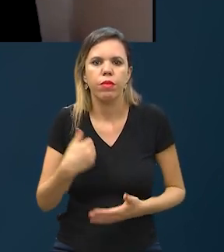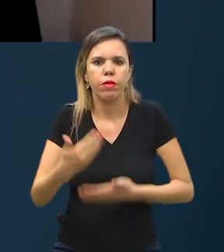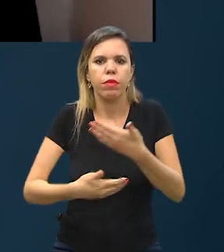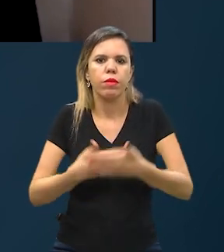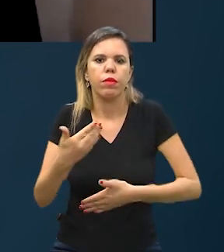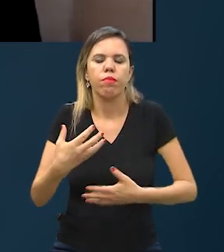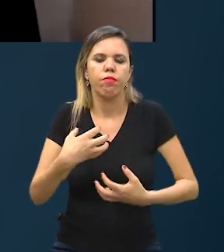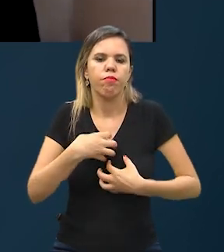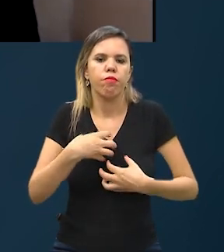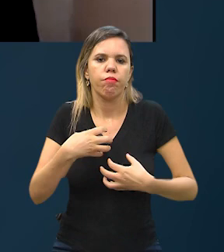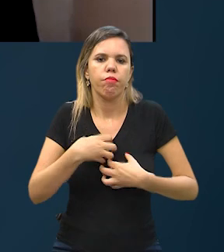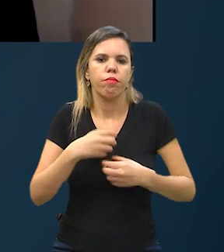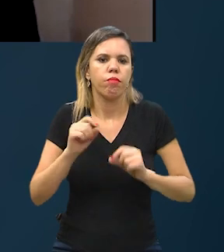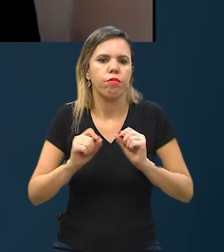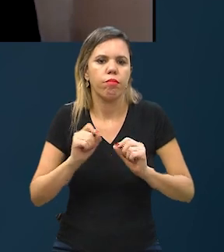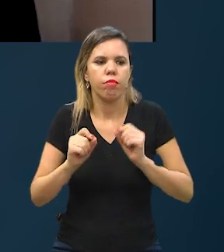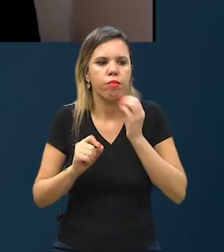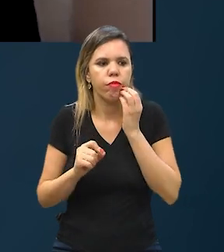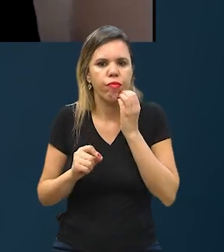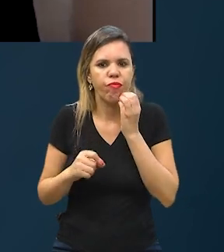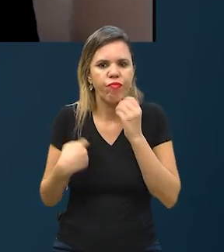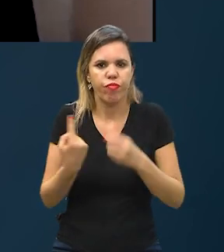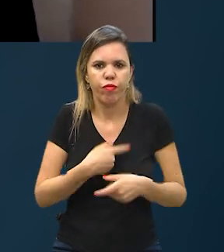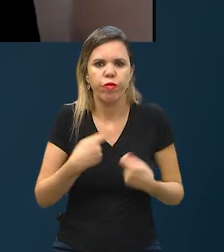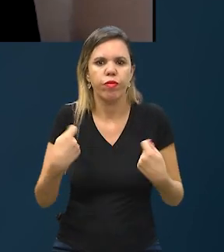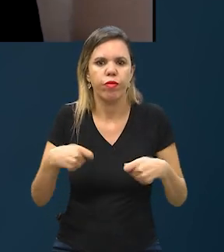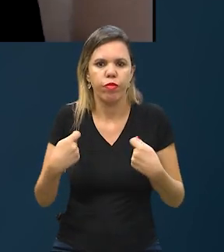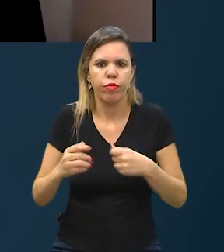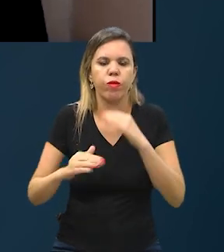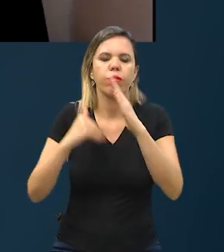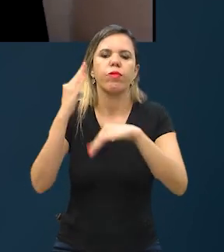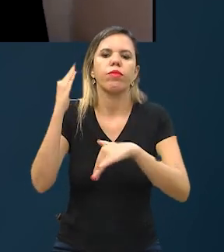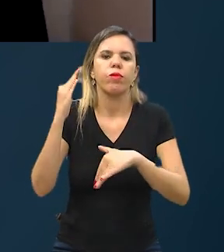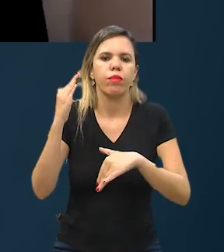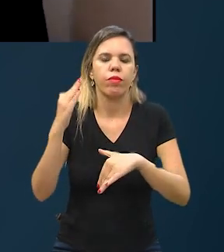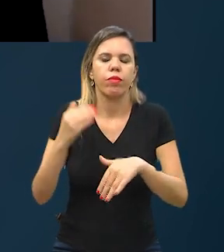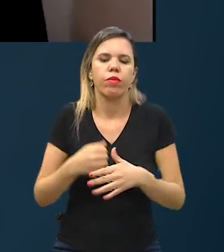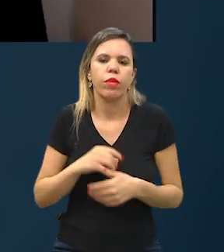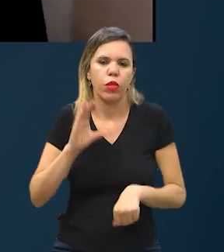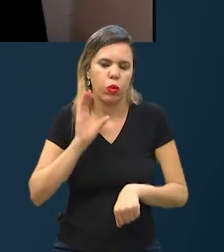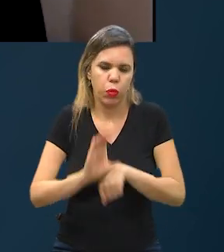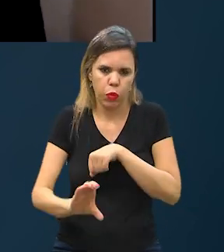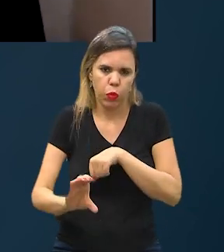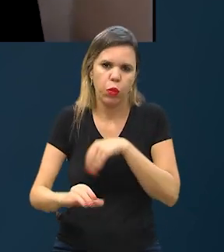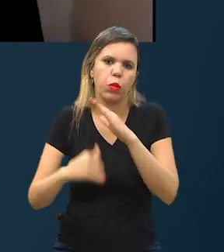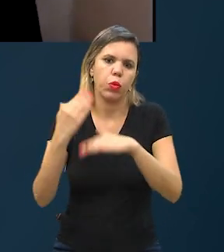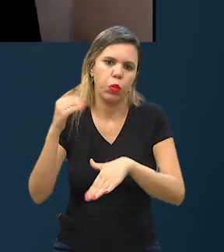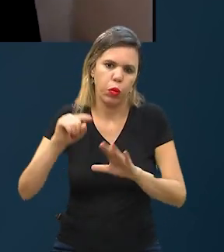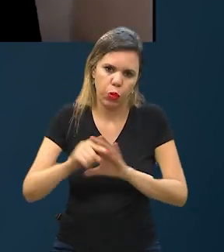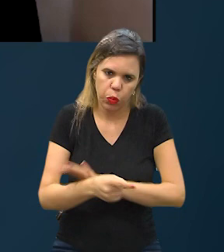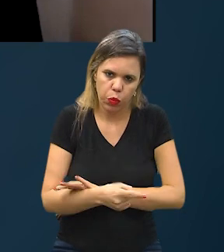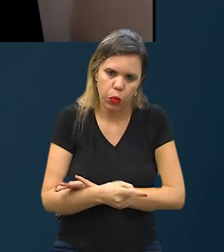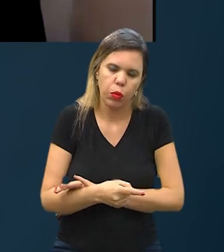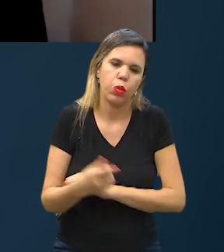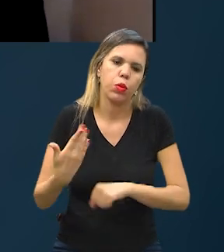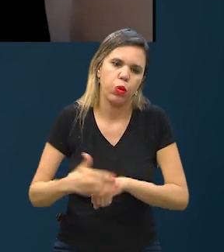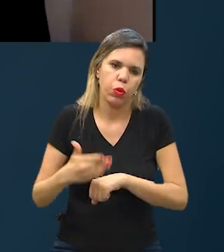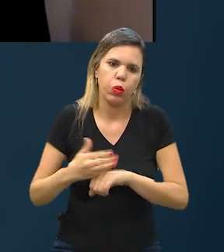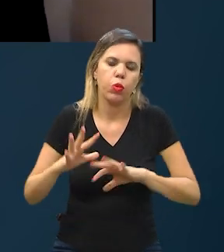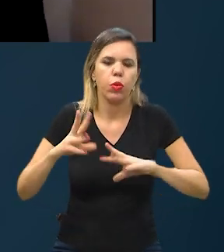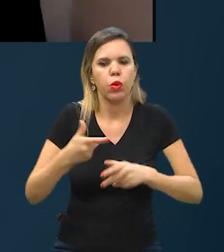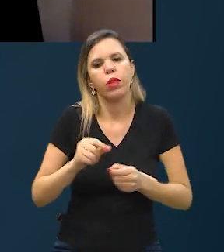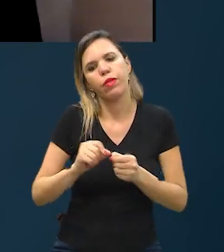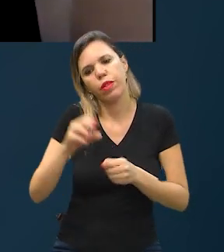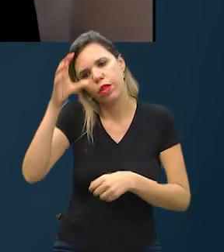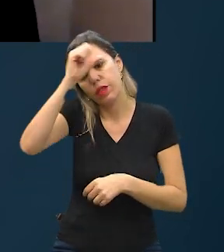a gente sentiu um pouco que a gente precisava ir além dessa formação e realmente colocar em prática tudo aquilo que